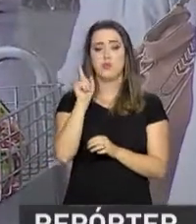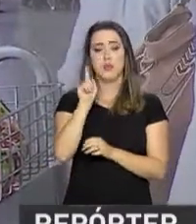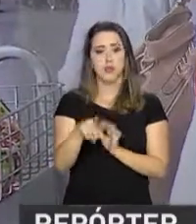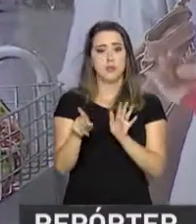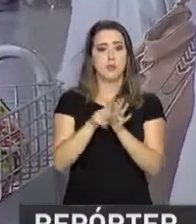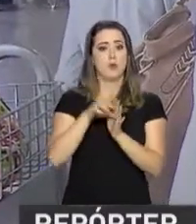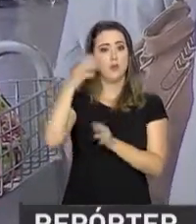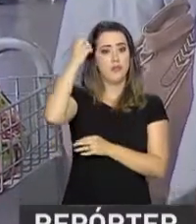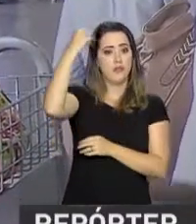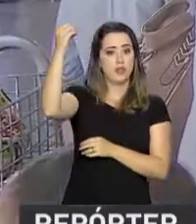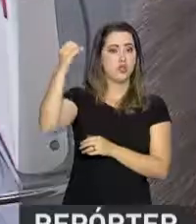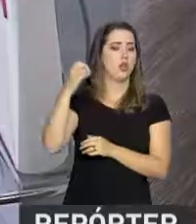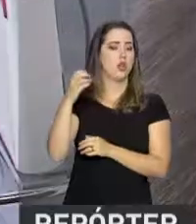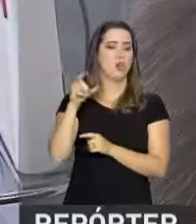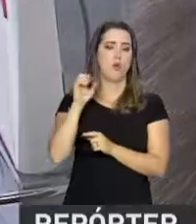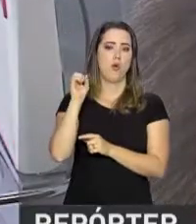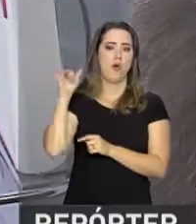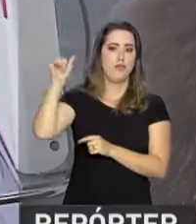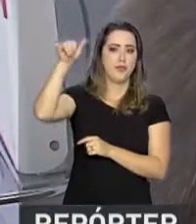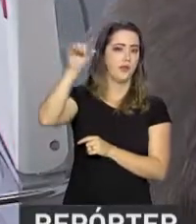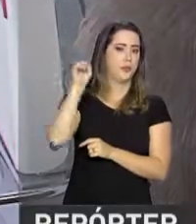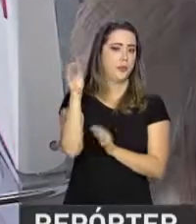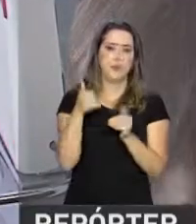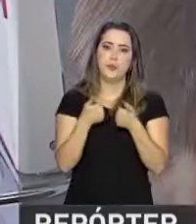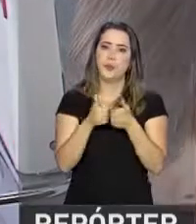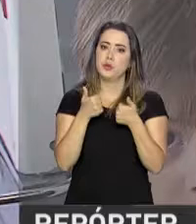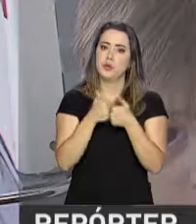transporte aéreo e terrestre. Para mim, assim, foi bem